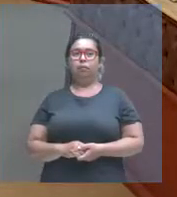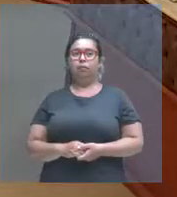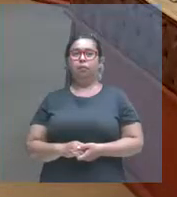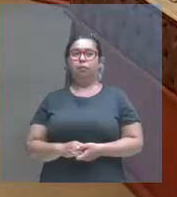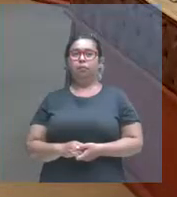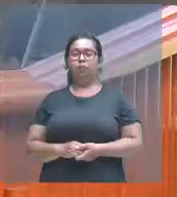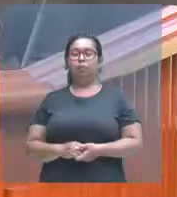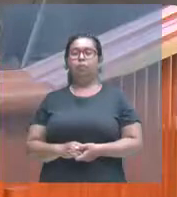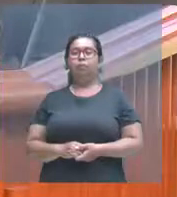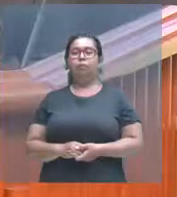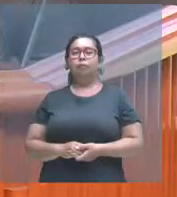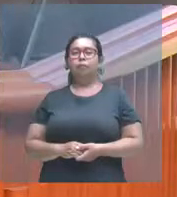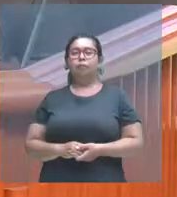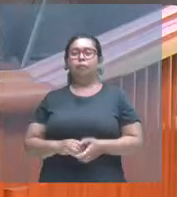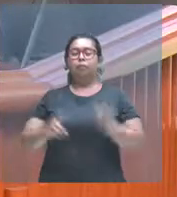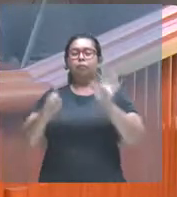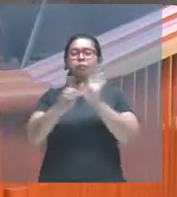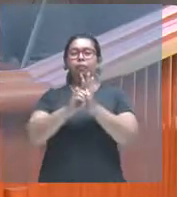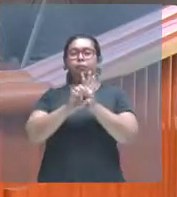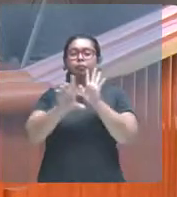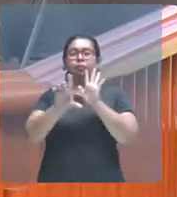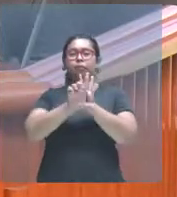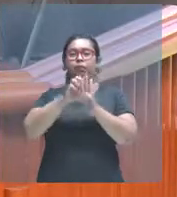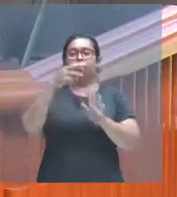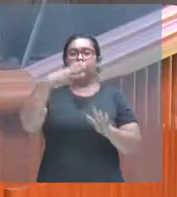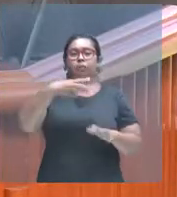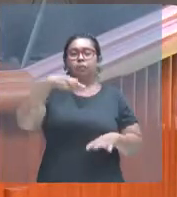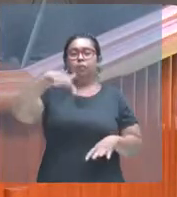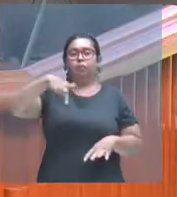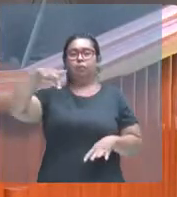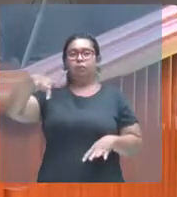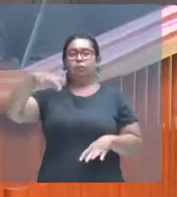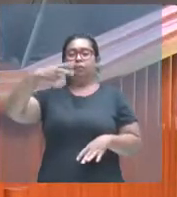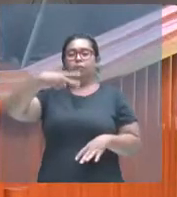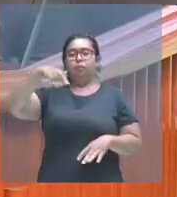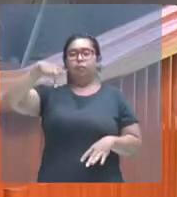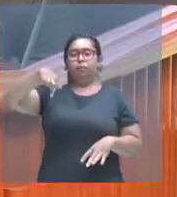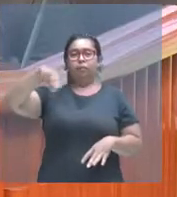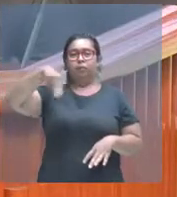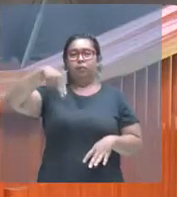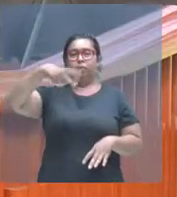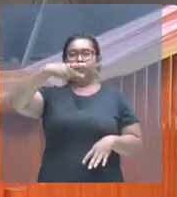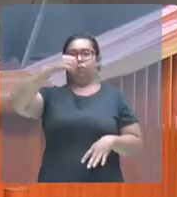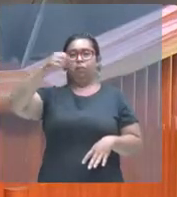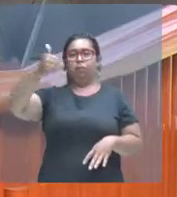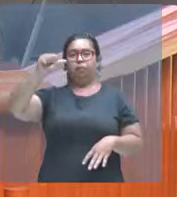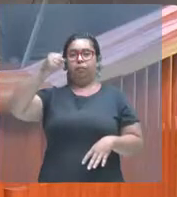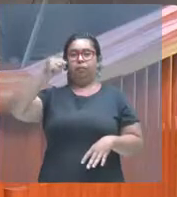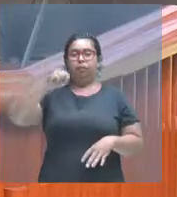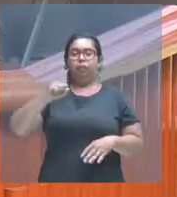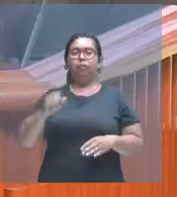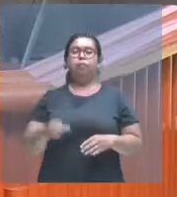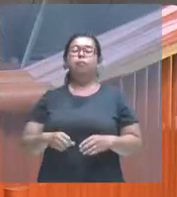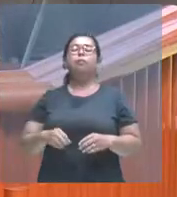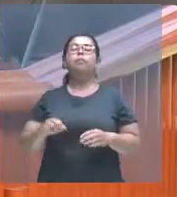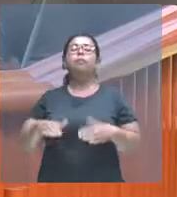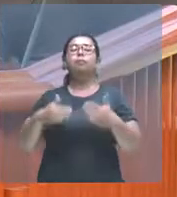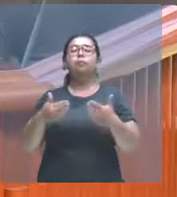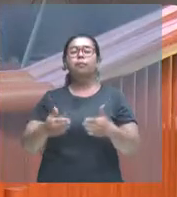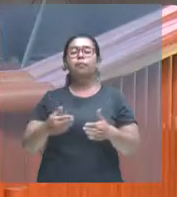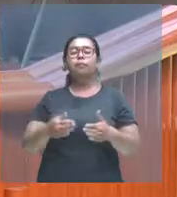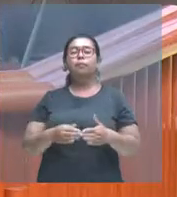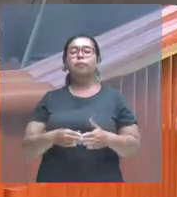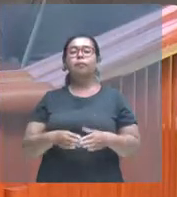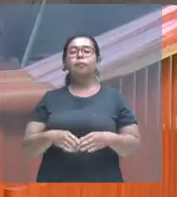Sim, senhor presidente, decreto legislativo 377, 27 de novembro de 2018. Outorgo o título de honorífico de